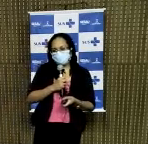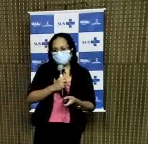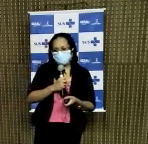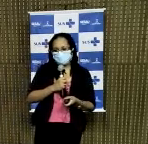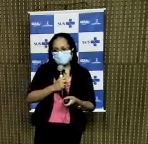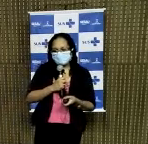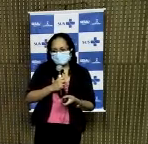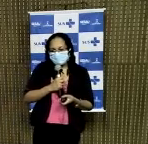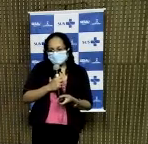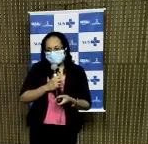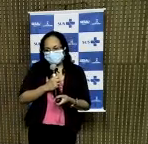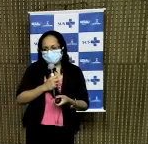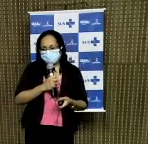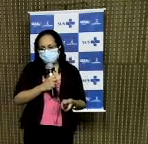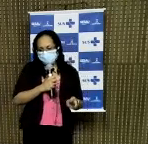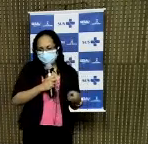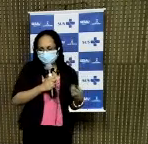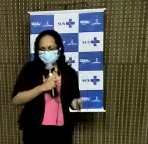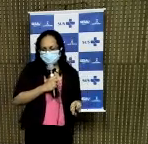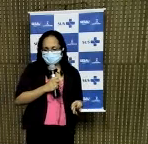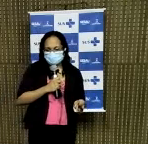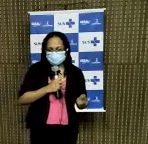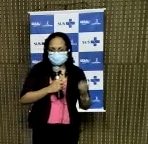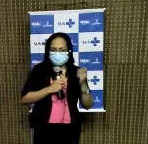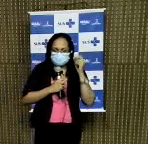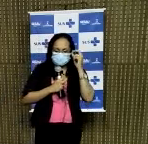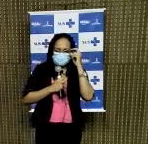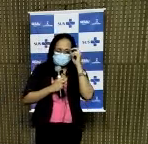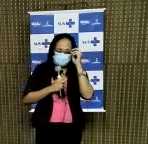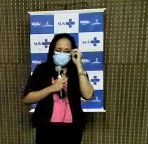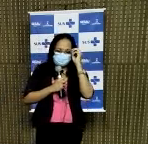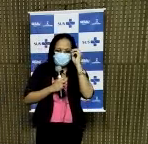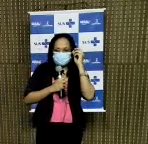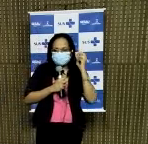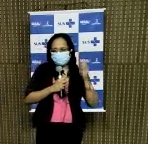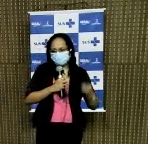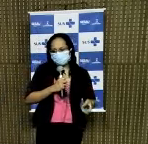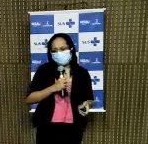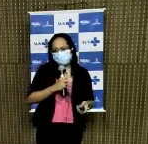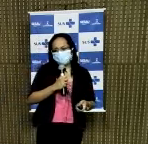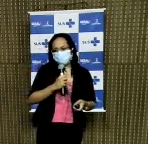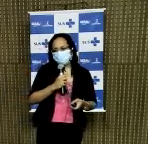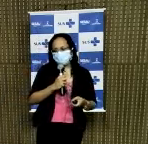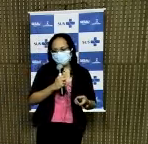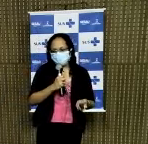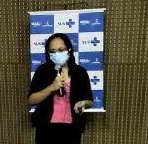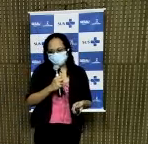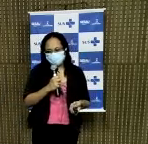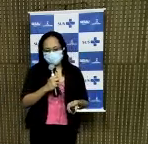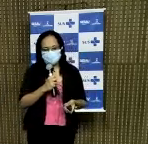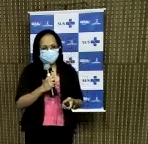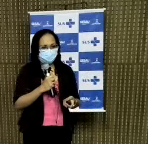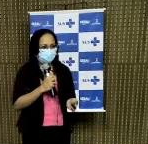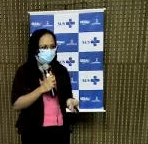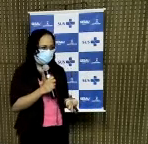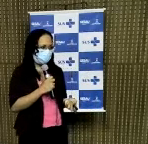depois a criança nasceu com sífilis congênita. Em relação aos testes de HIV, nesse primeiro semestre de 2021,